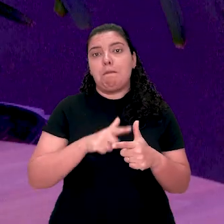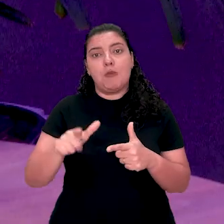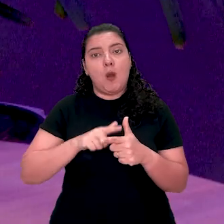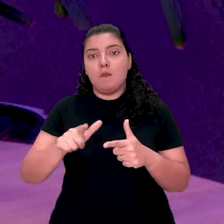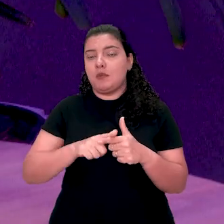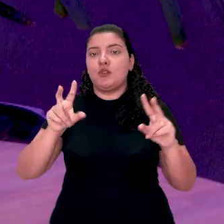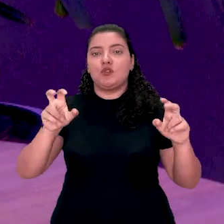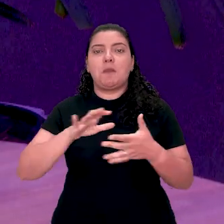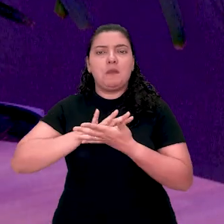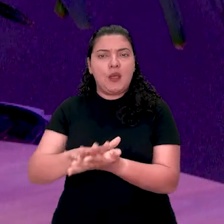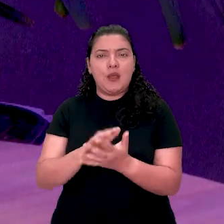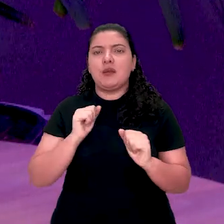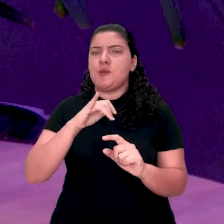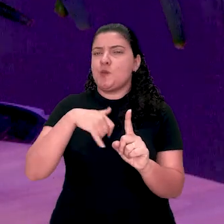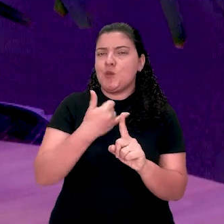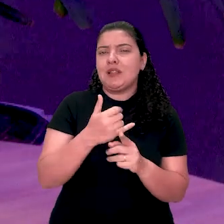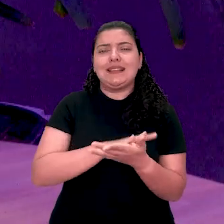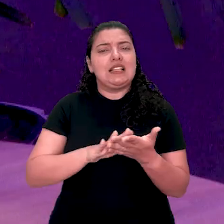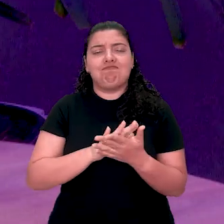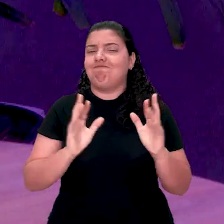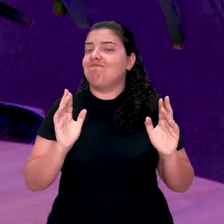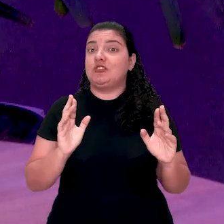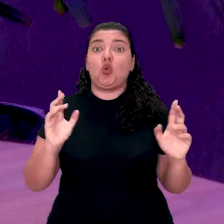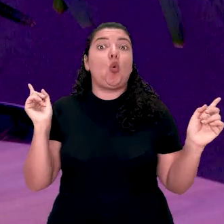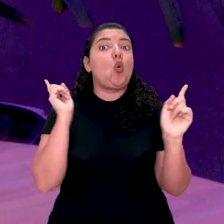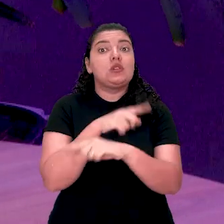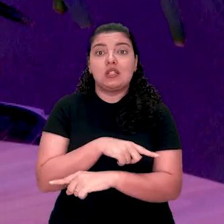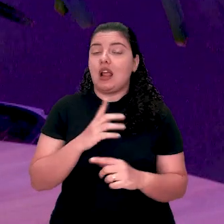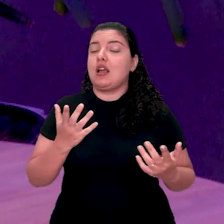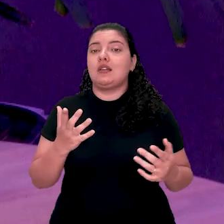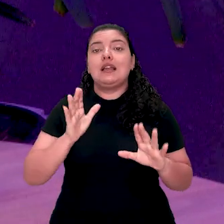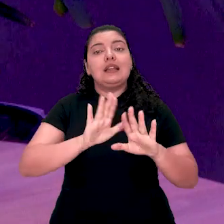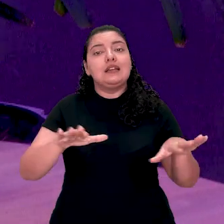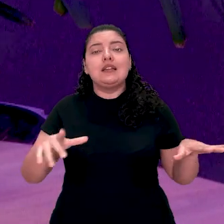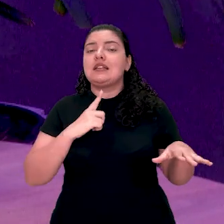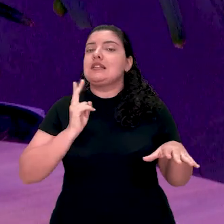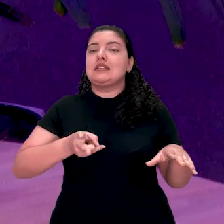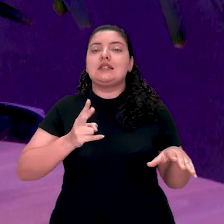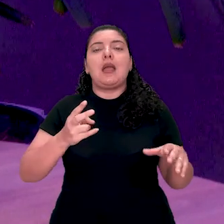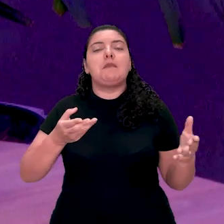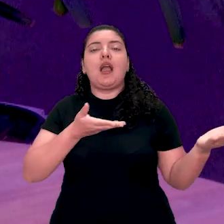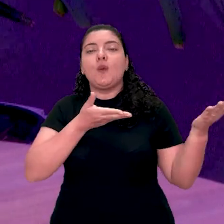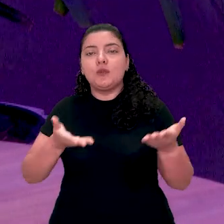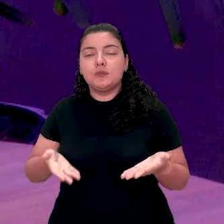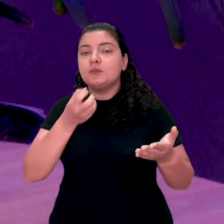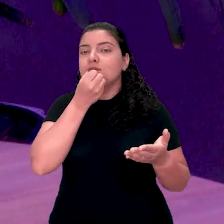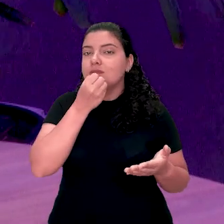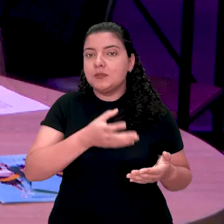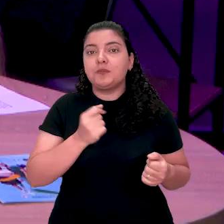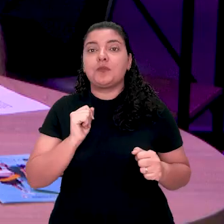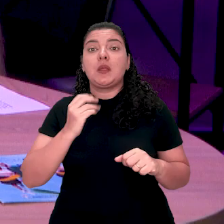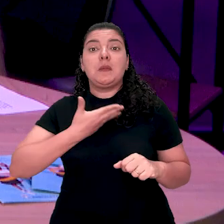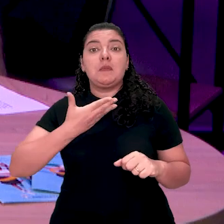problema com relação à discriminação, a bullying, de forma alguma. Pelo contrário. As crianças sempre eram muito bem acolhidas. Tinha que levar...